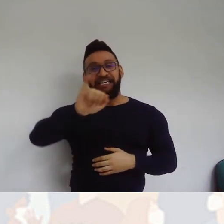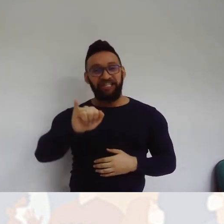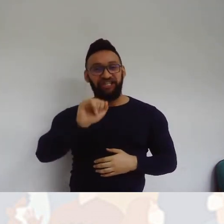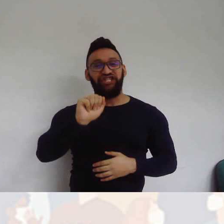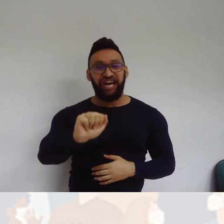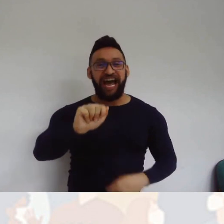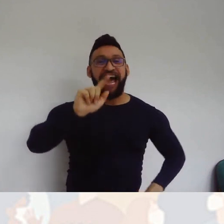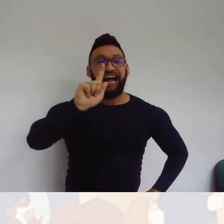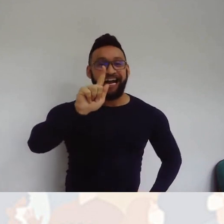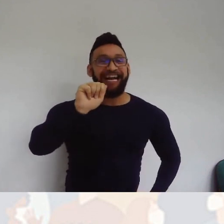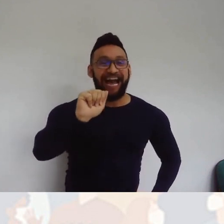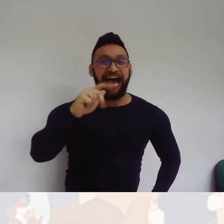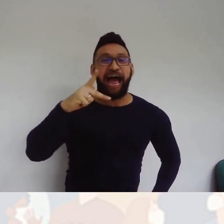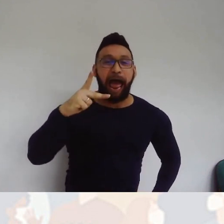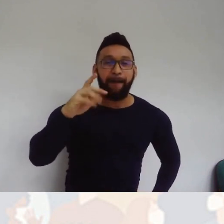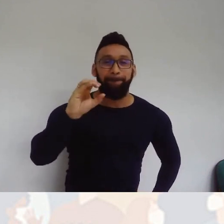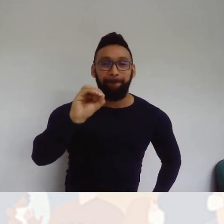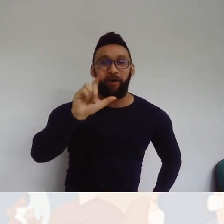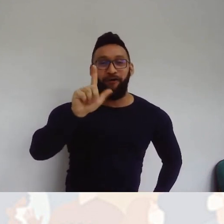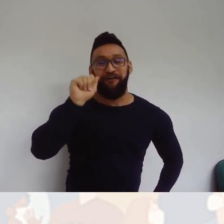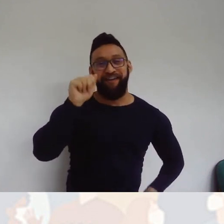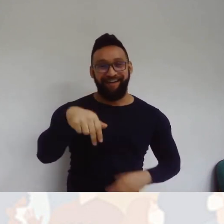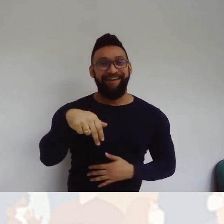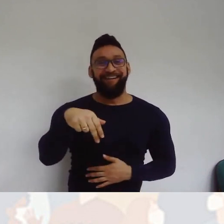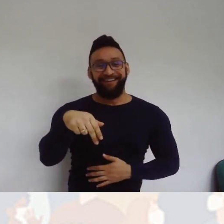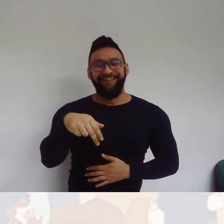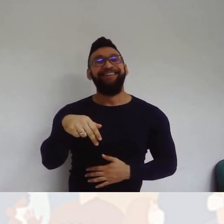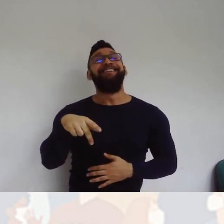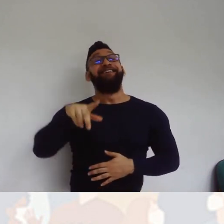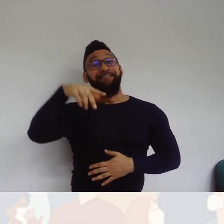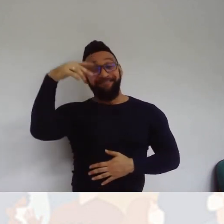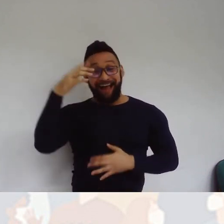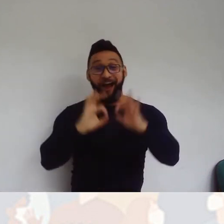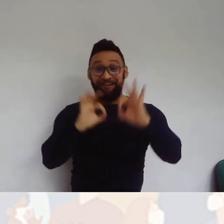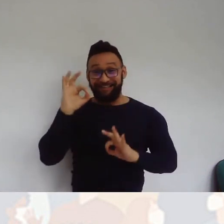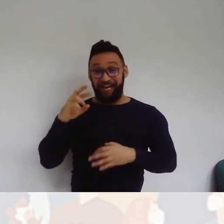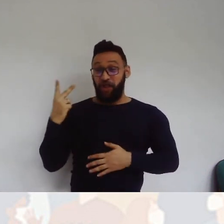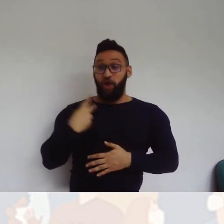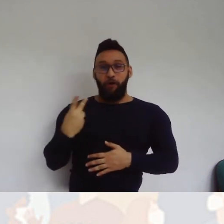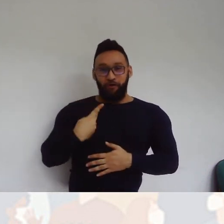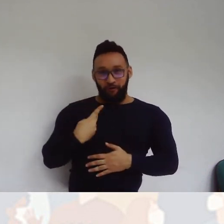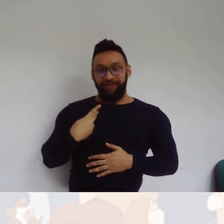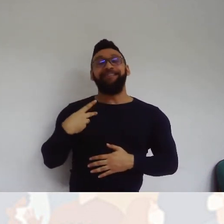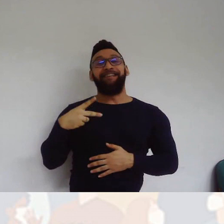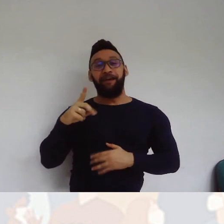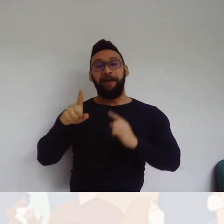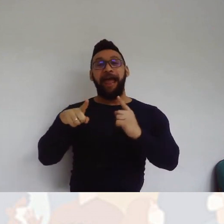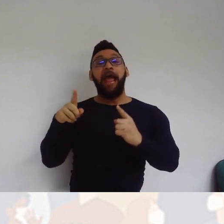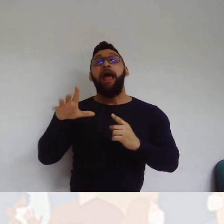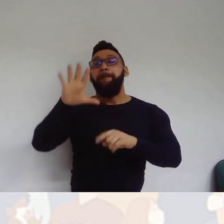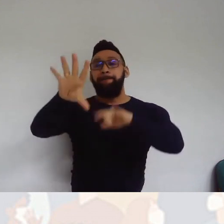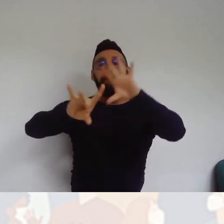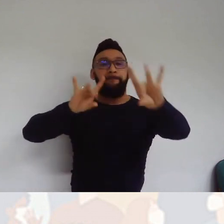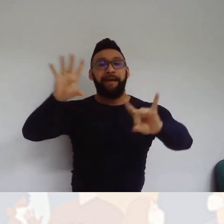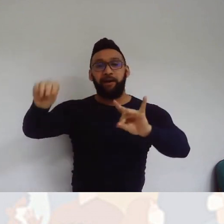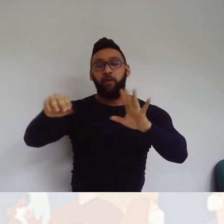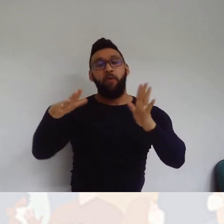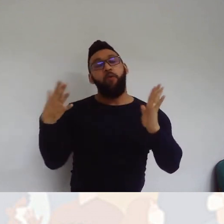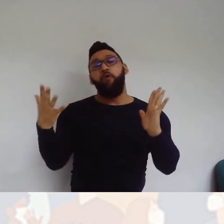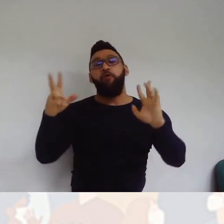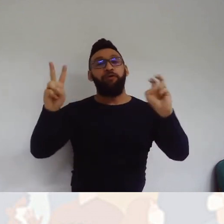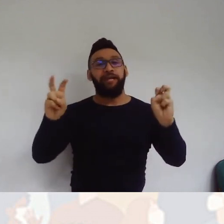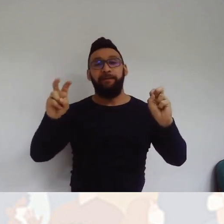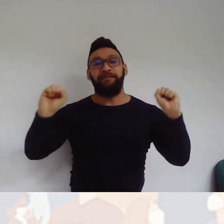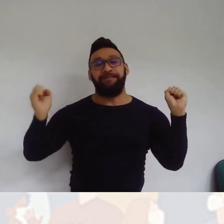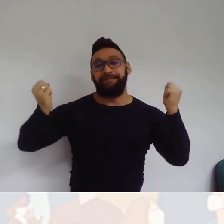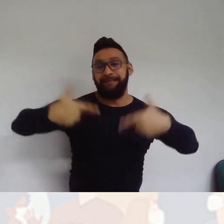livro organizado, que tem vários autores e autoras, muito interessante, né? Questões sobre sarau, sobre linguagem, mas, enfim, não vou